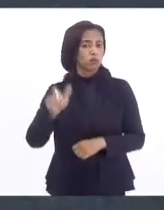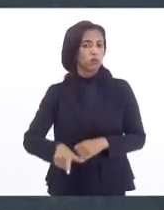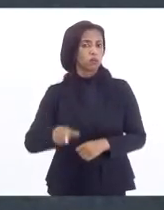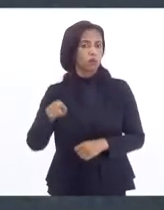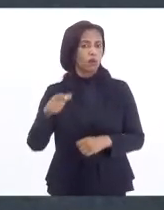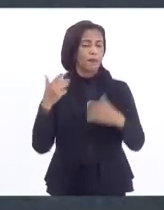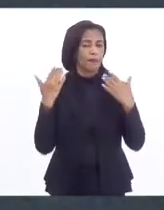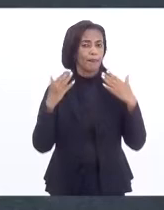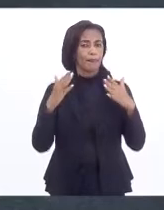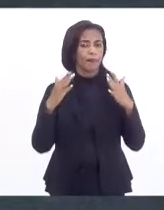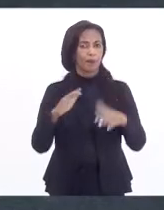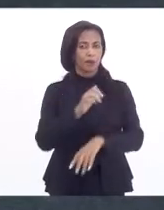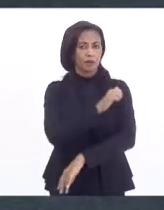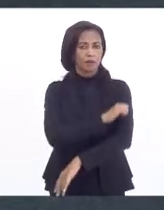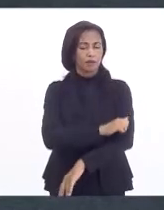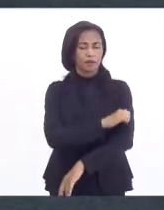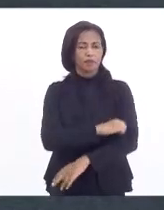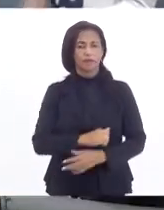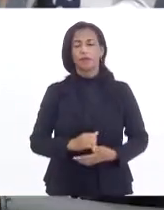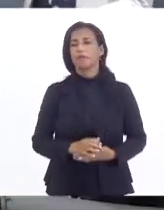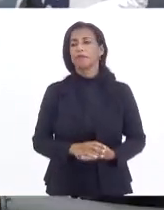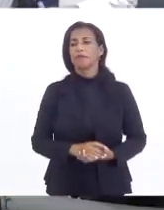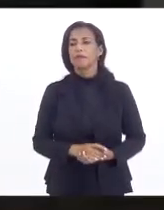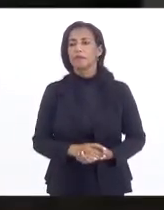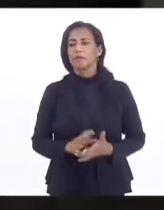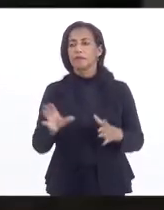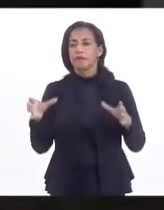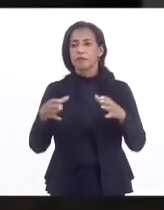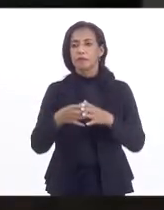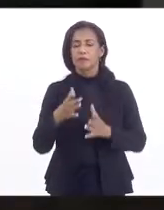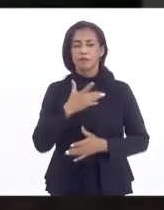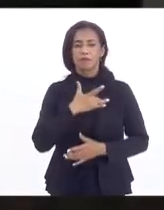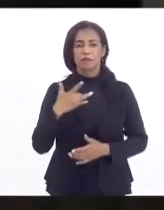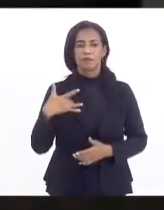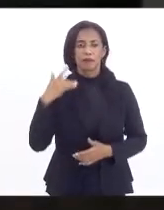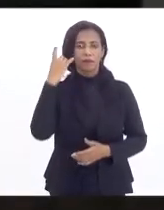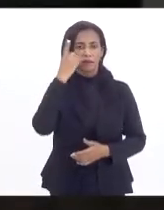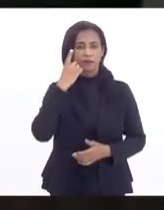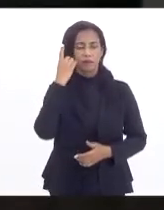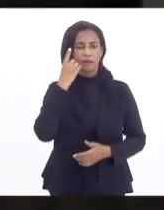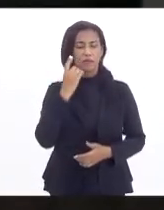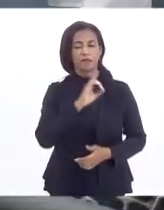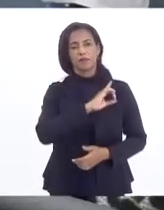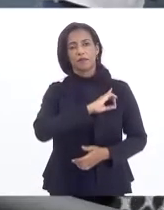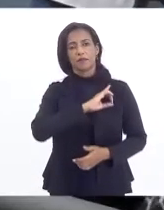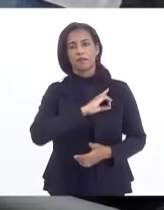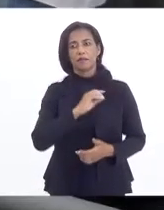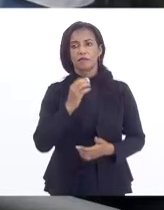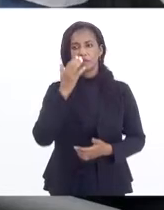obrigada, parabéns, deputada enfermeira Rejane. Da Comissão de Saúde, deputada Marta Rocha.